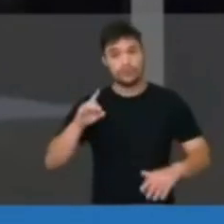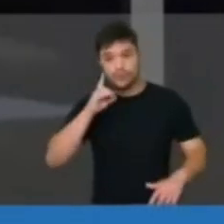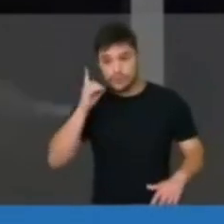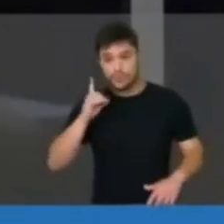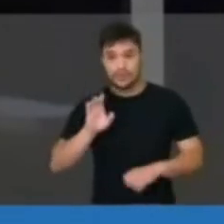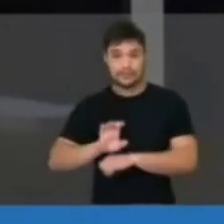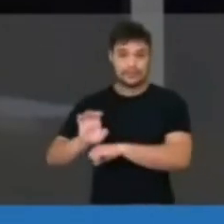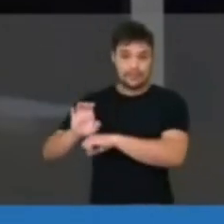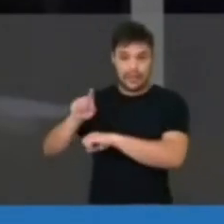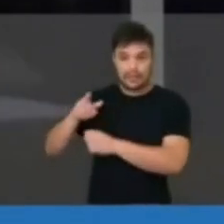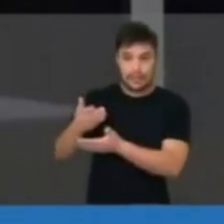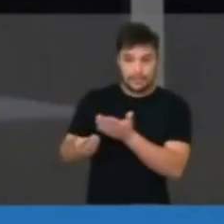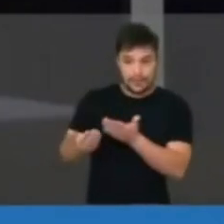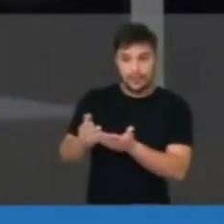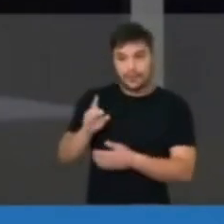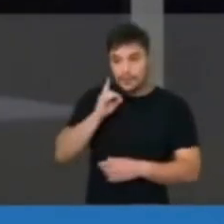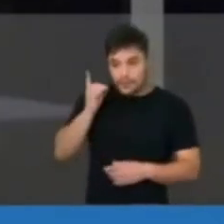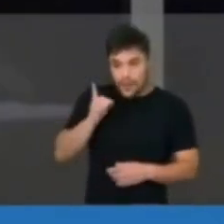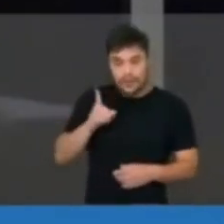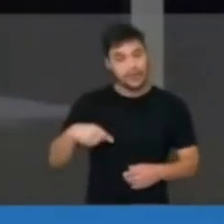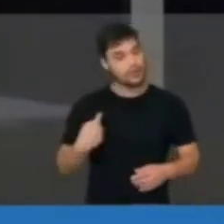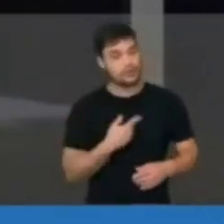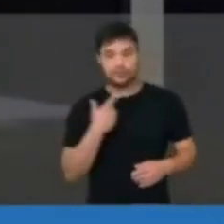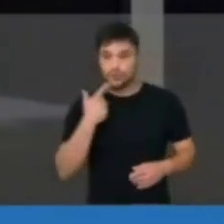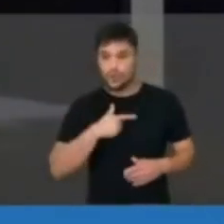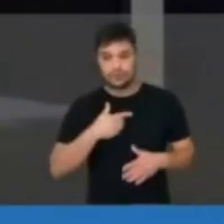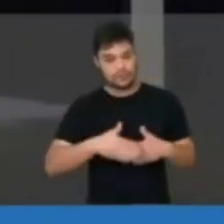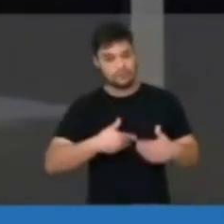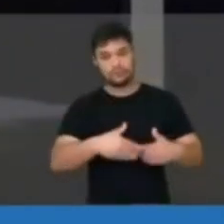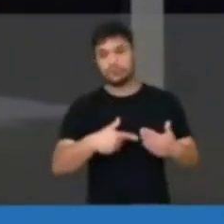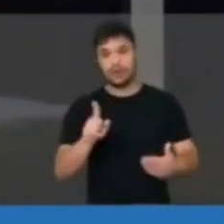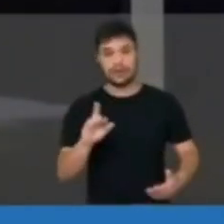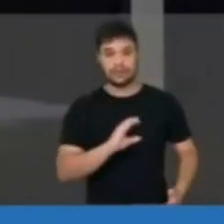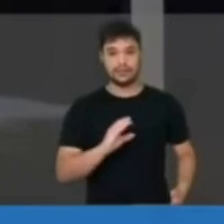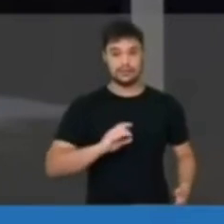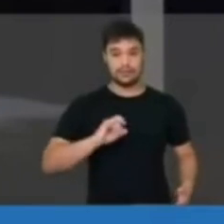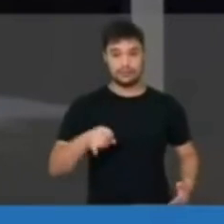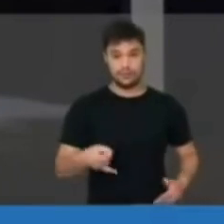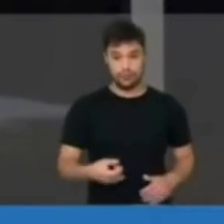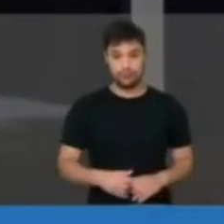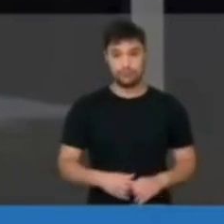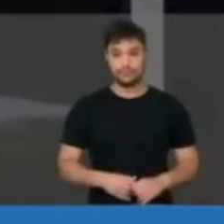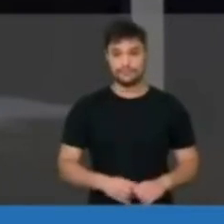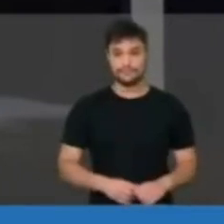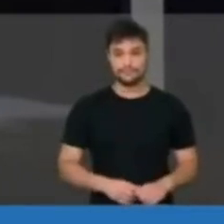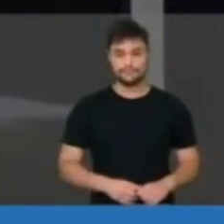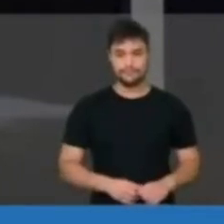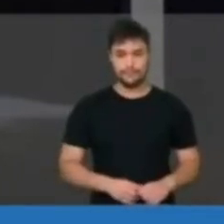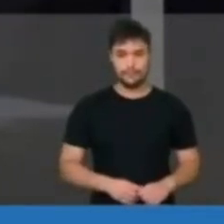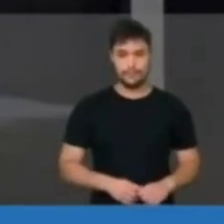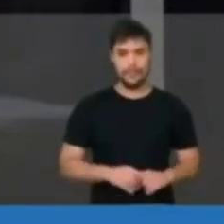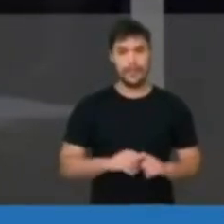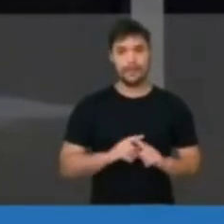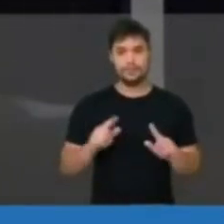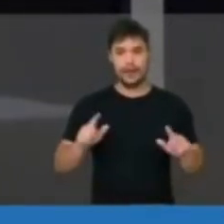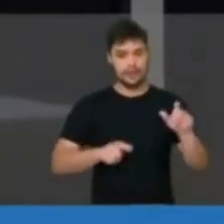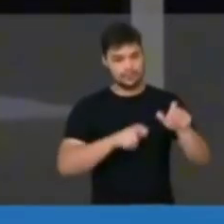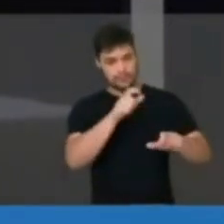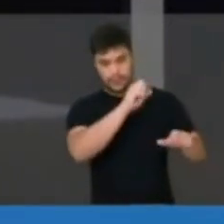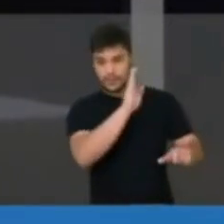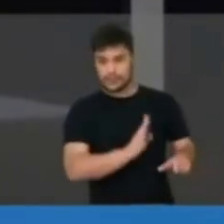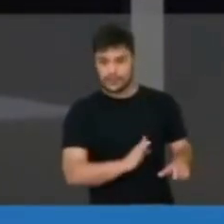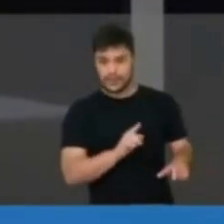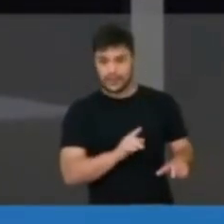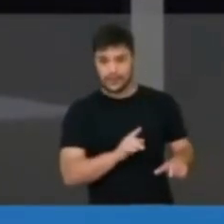estados que queriam perder deputados e não tivemos o avanço na Comissão de Constituição e Justiça. Mas o brasileiro não quer